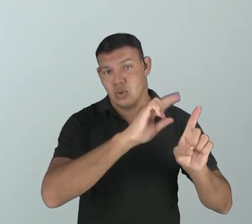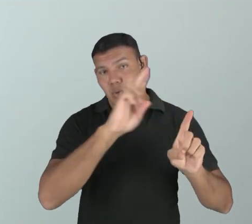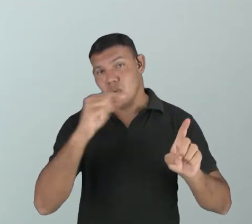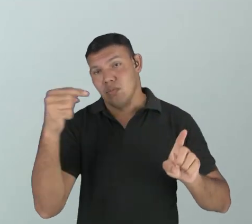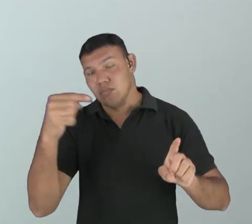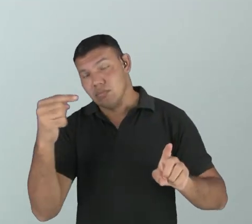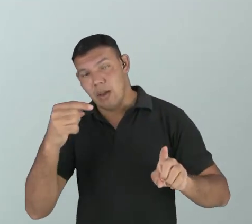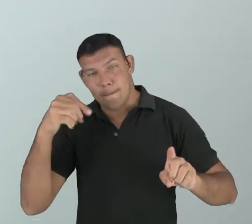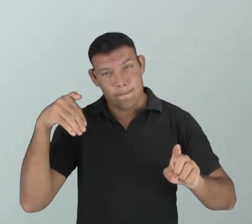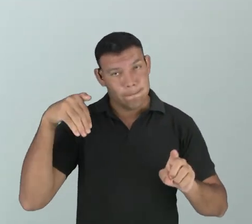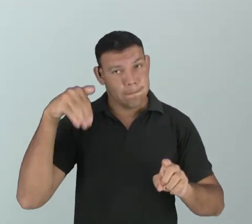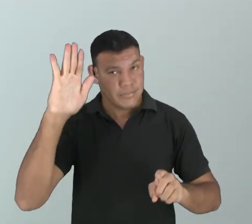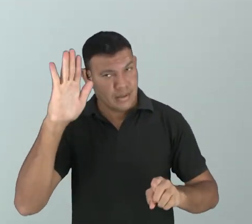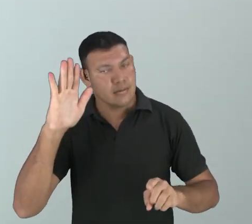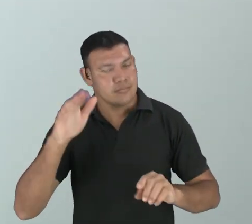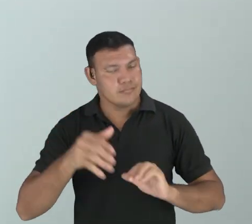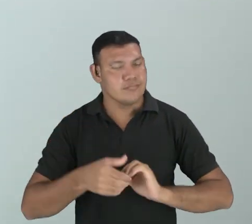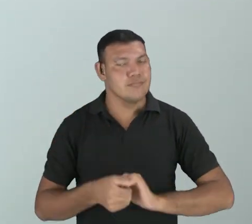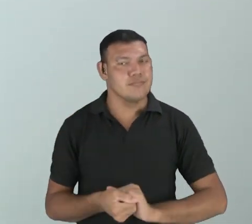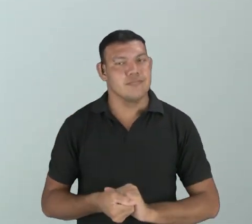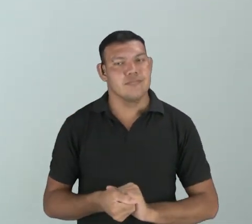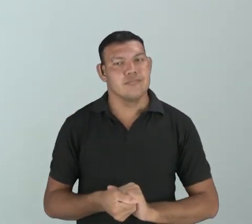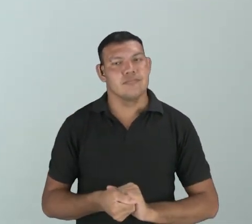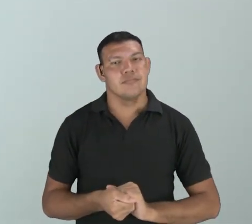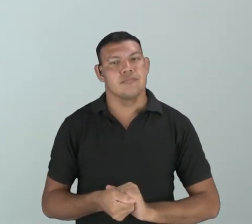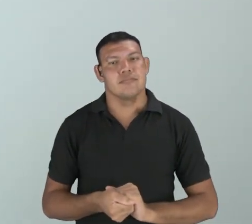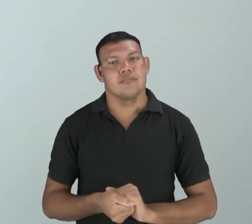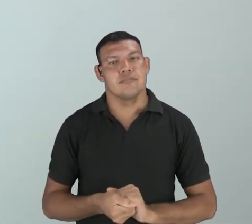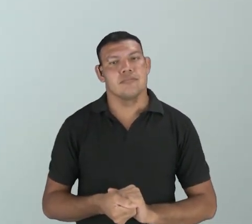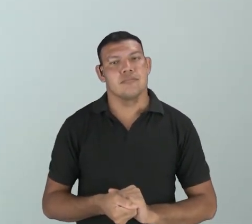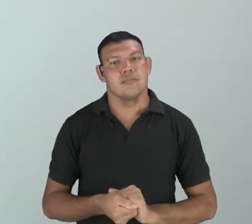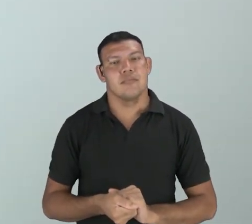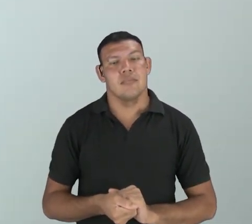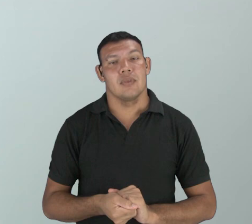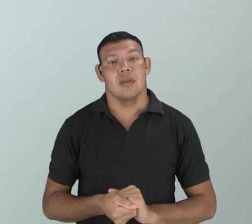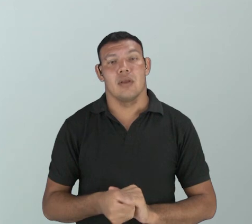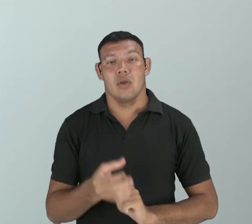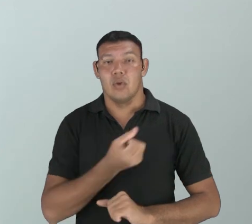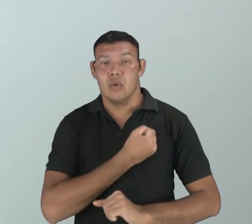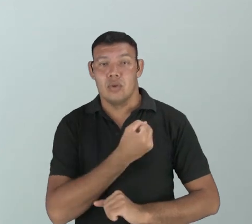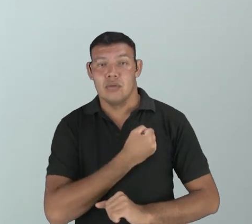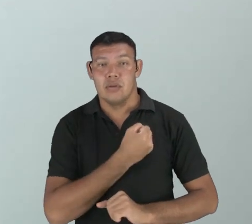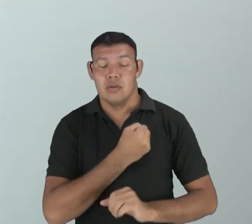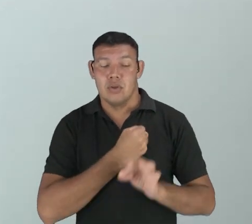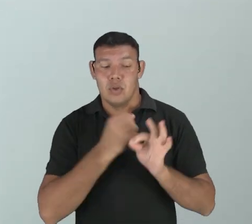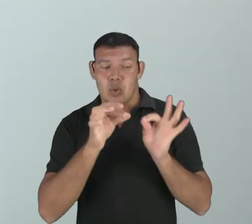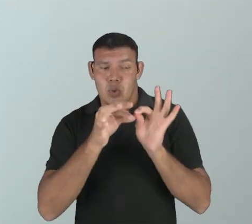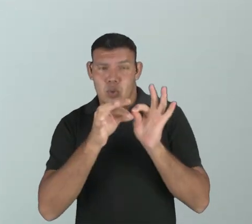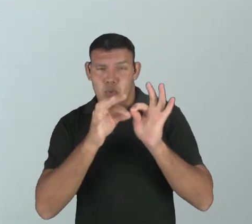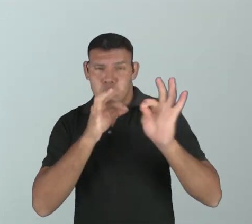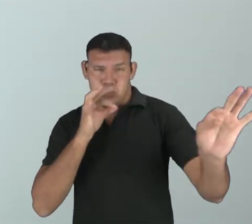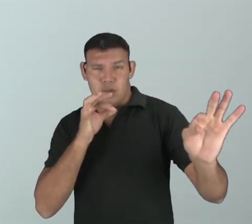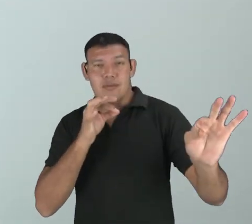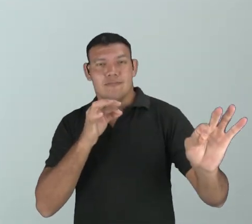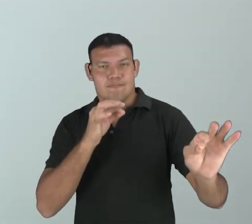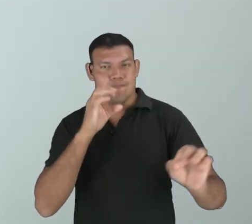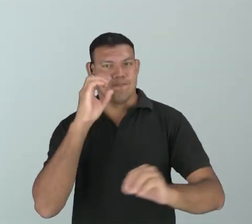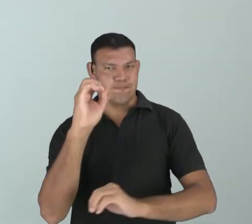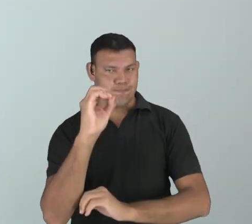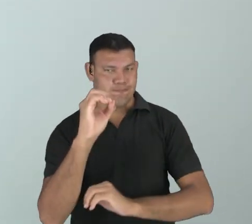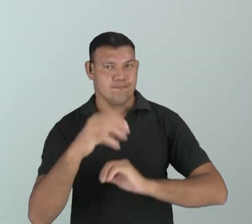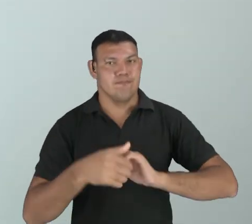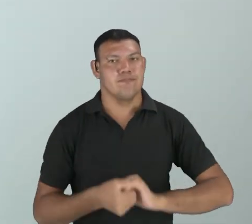número que apresenta maior módulo, né? Ou seja, o número que está mais distante da origem zero.